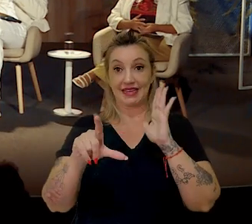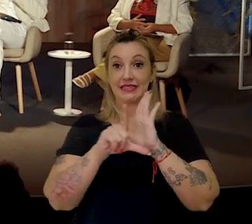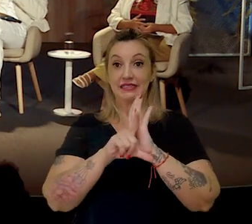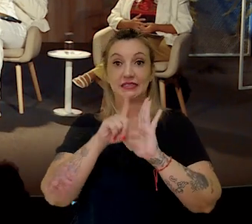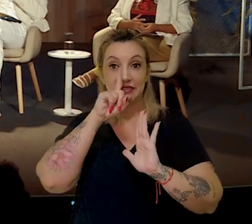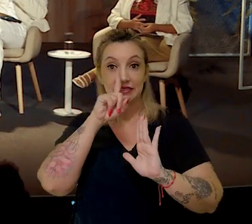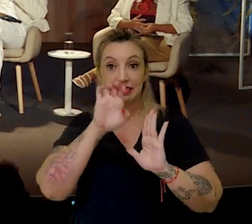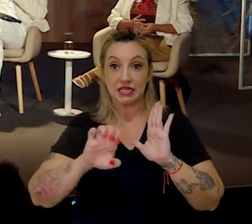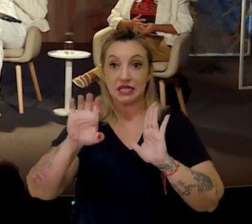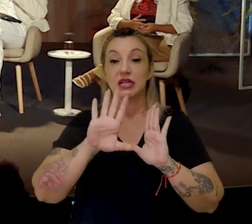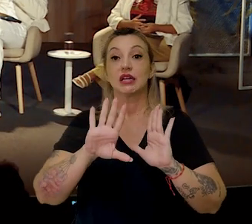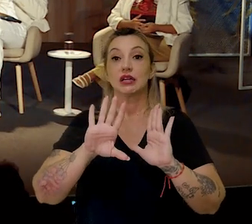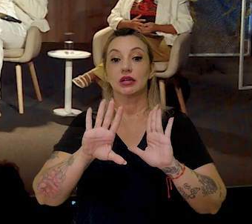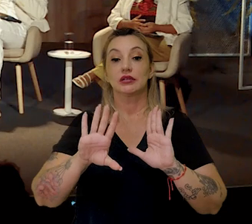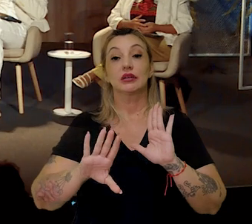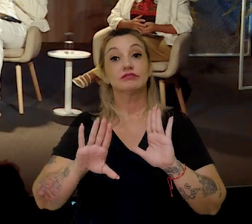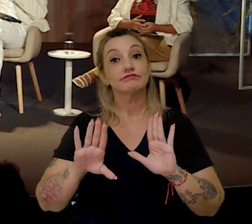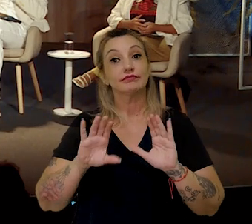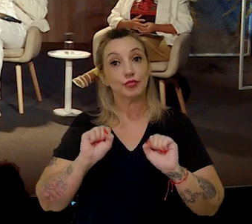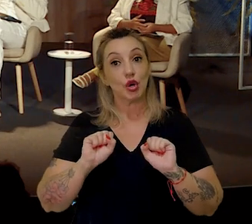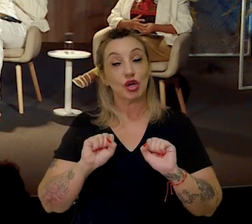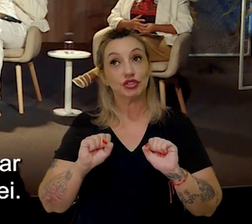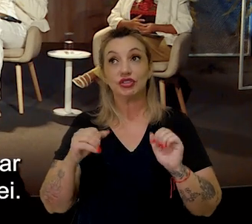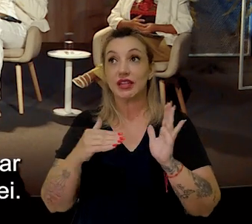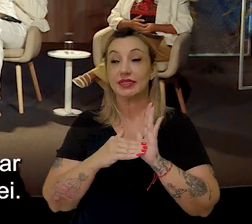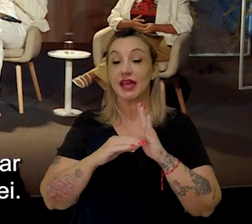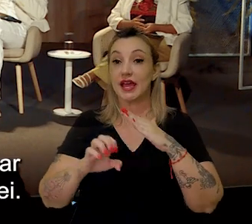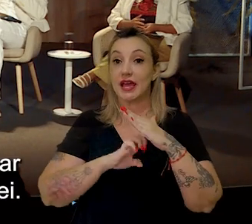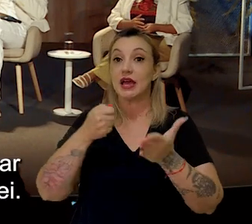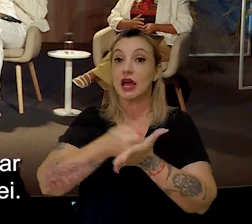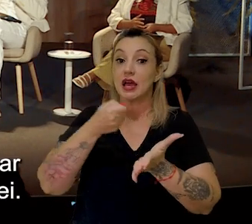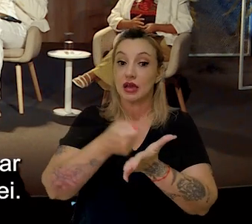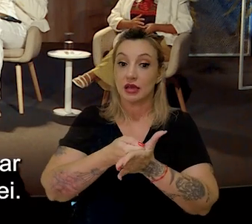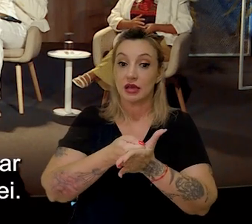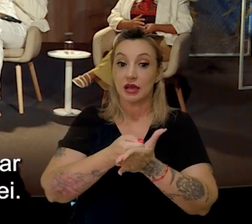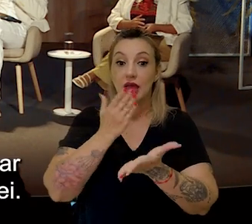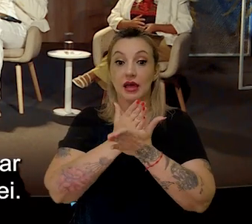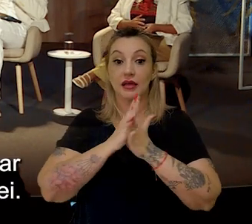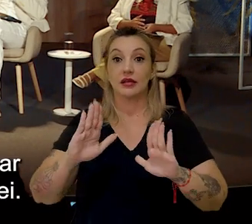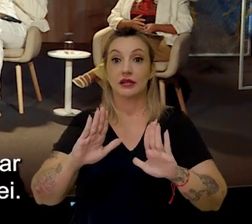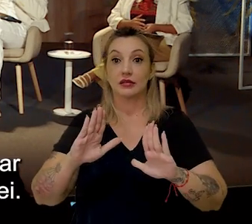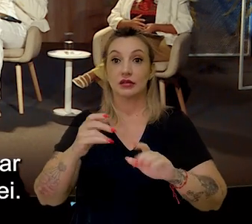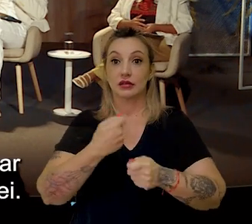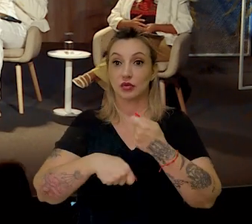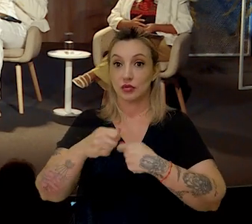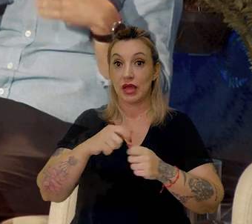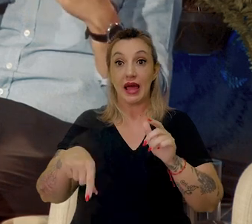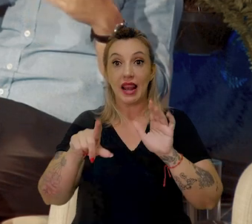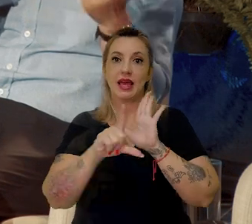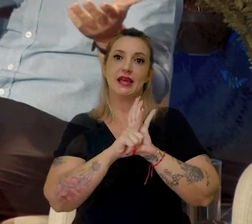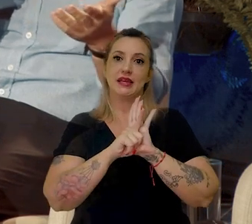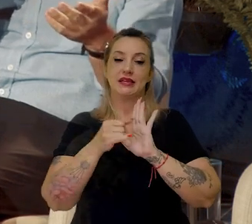europeia por exemplo ela diz ela pode até eh a empresa ela tem obrigação até de talvez cessar o relacionamento comercial isso tá na